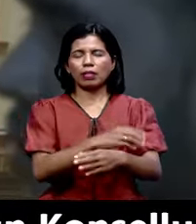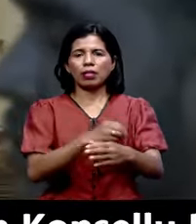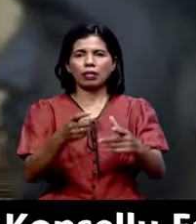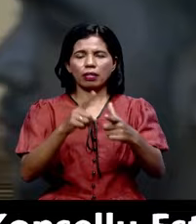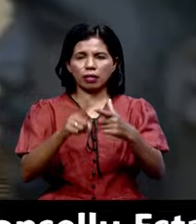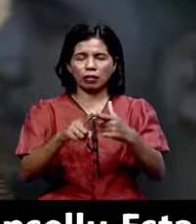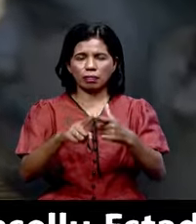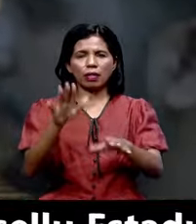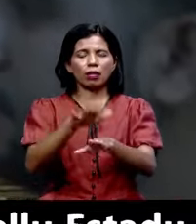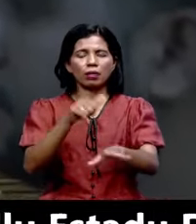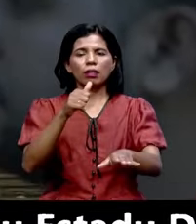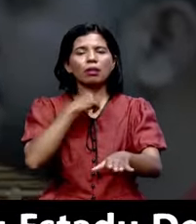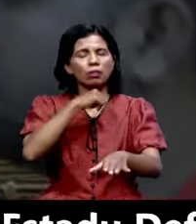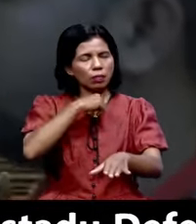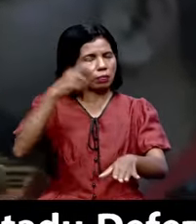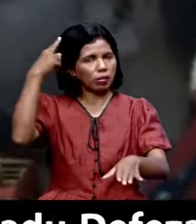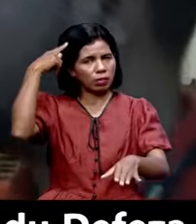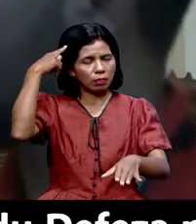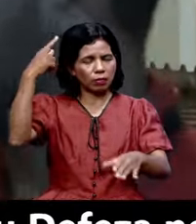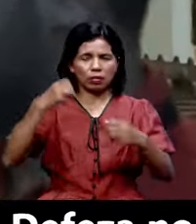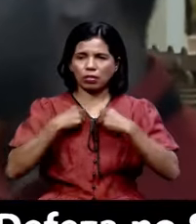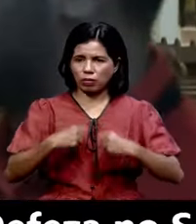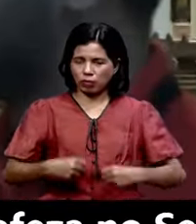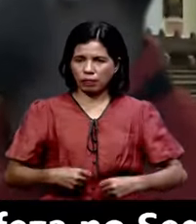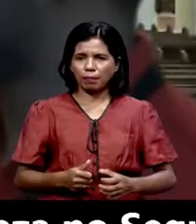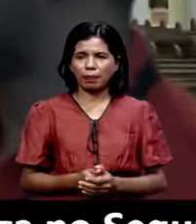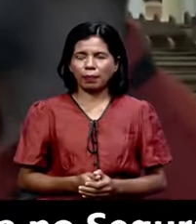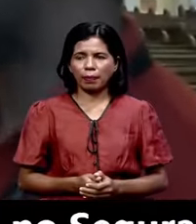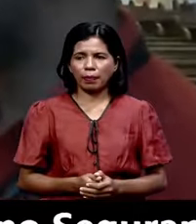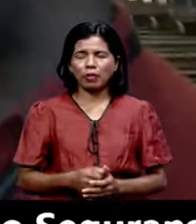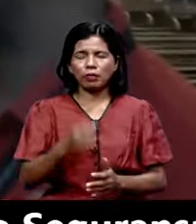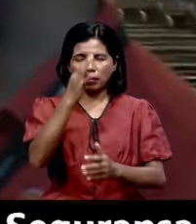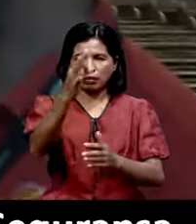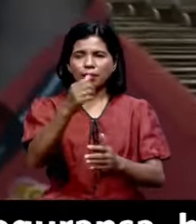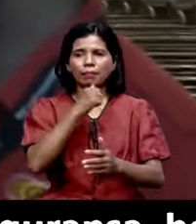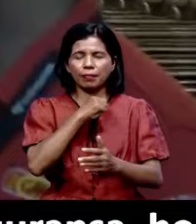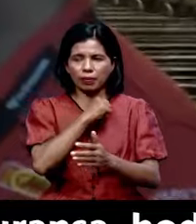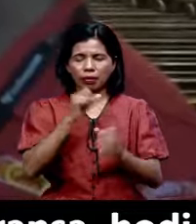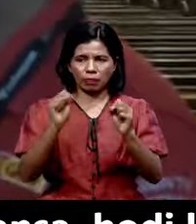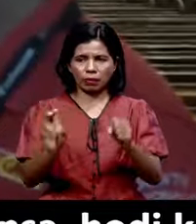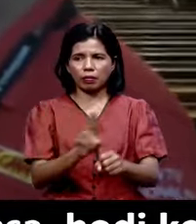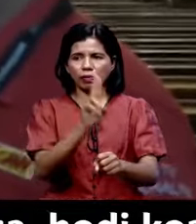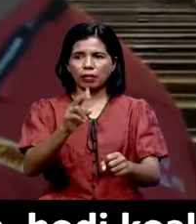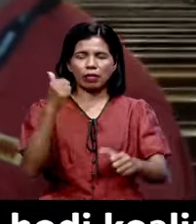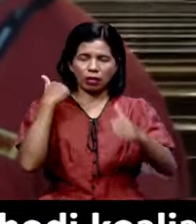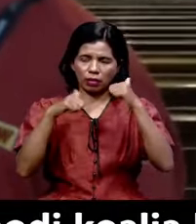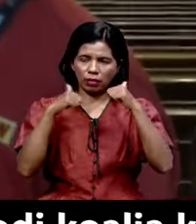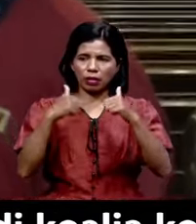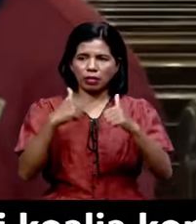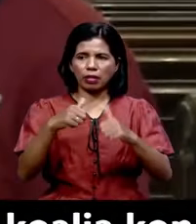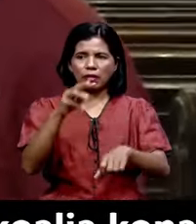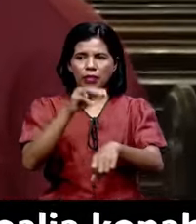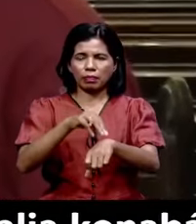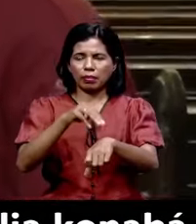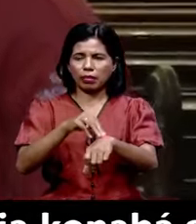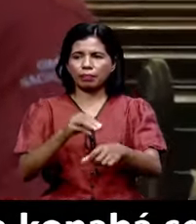bela afeita ba mu papa nine saudi ras honu ne ba oil amo bele usana ba attividade misanian